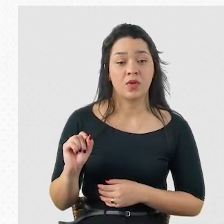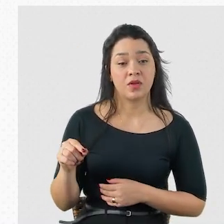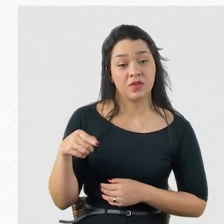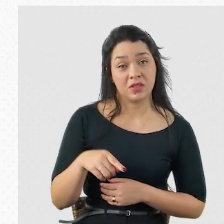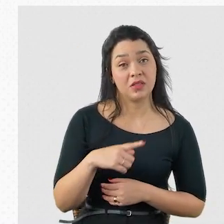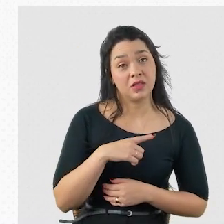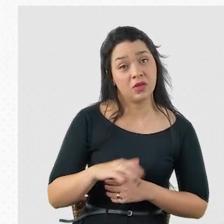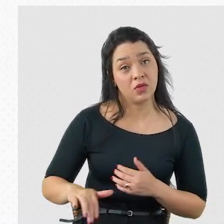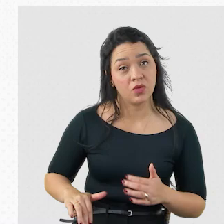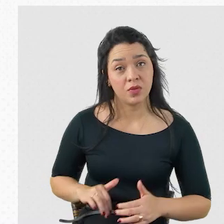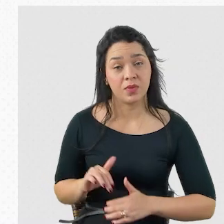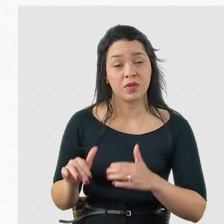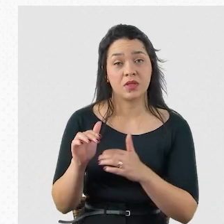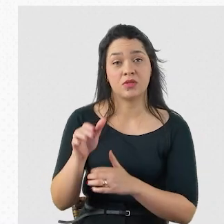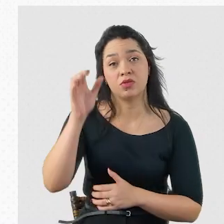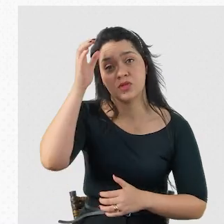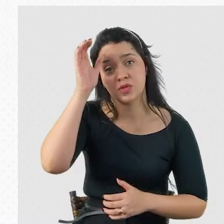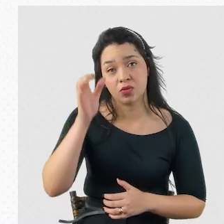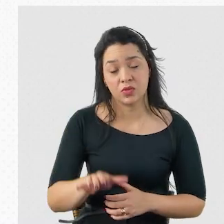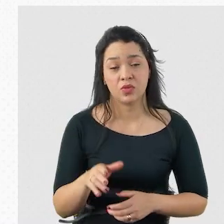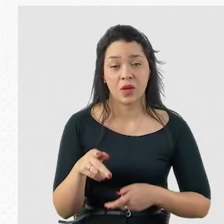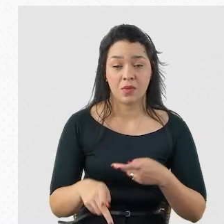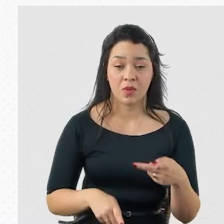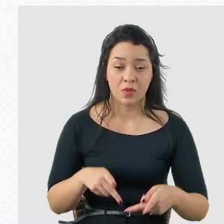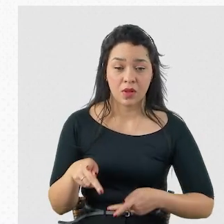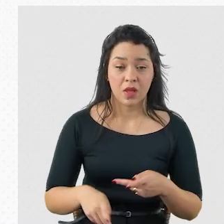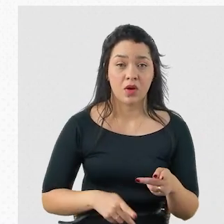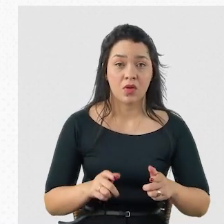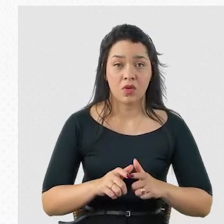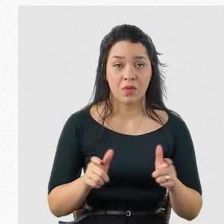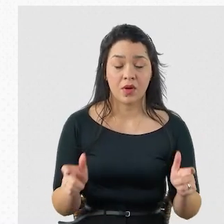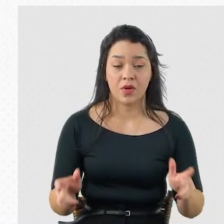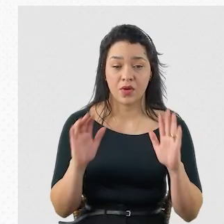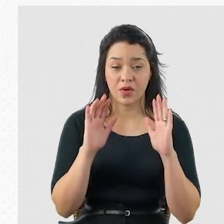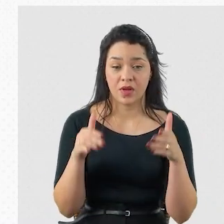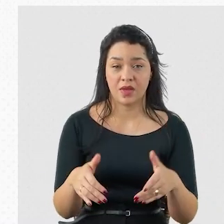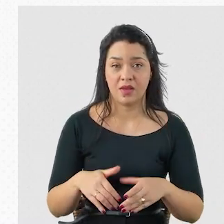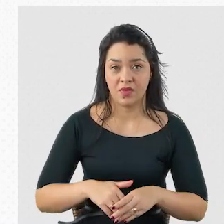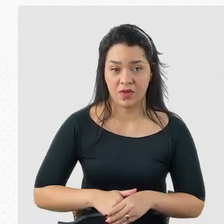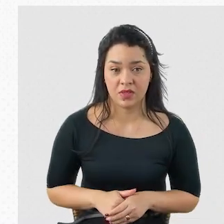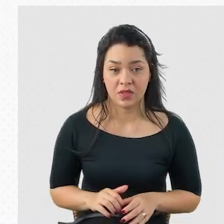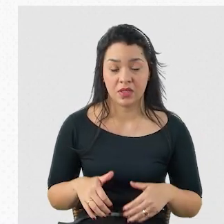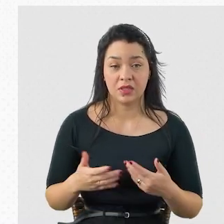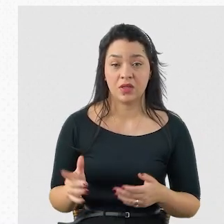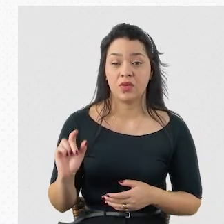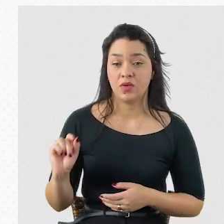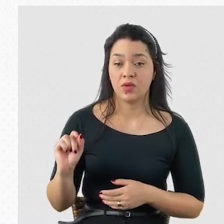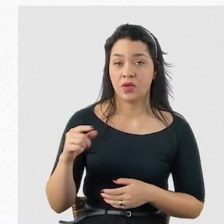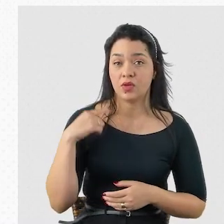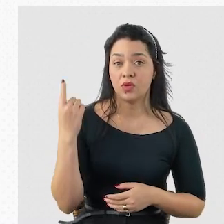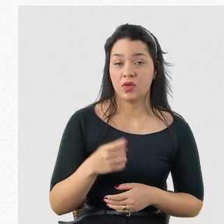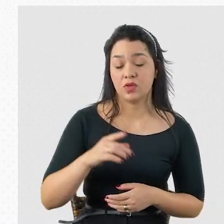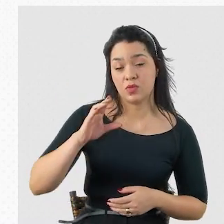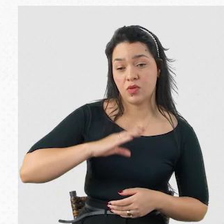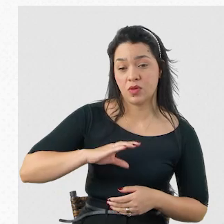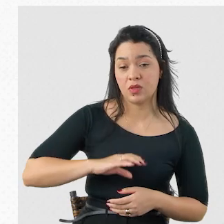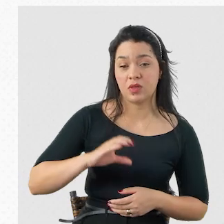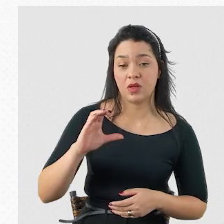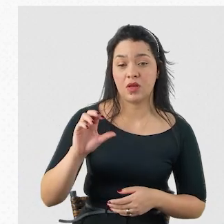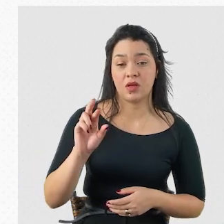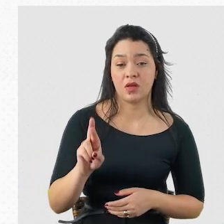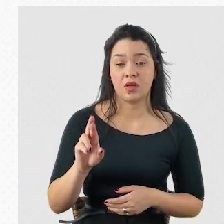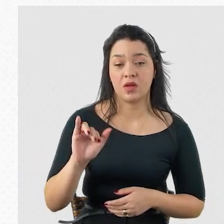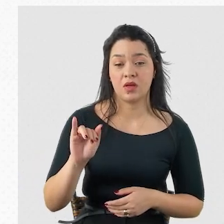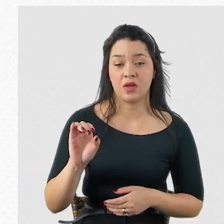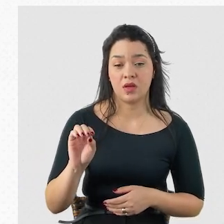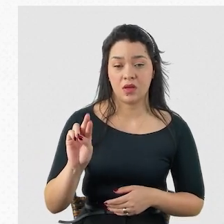tem um processo de cultura popular com maior ênfase, né? Tanto é que ele diz que nosso português é crioulo. Achei essa obra massa, mas tem